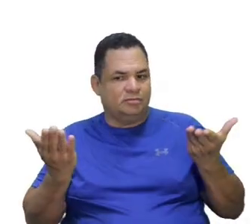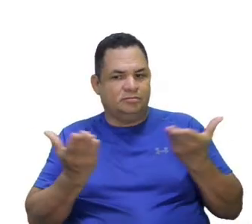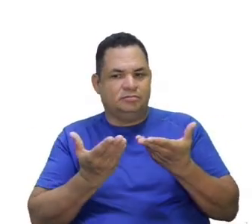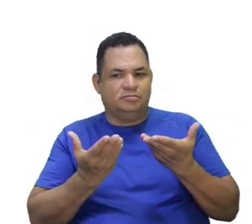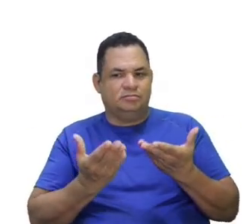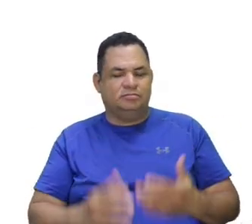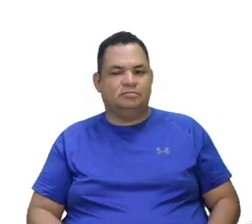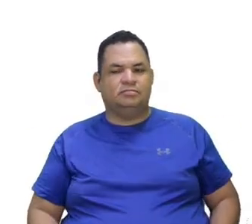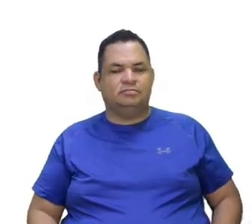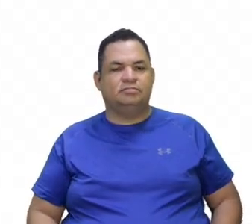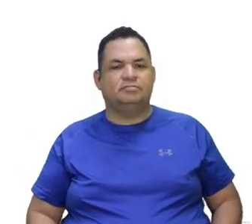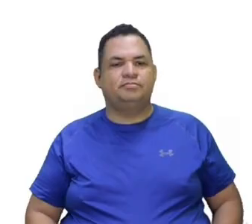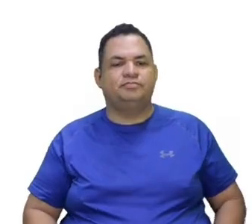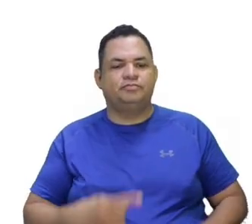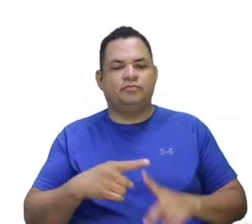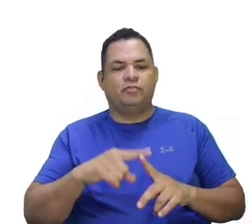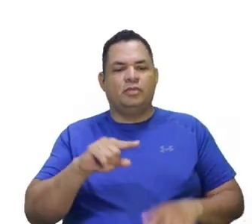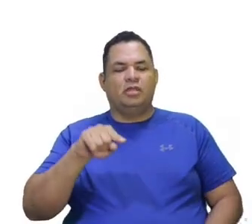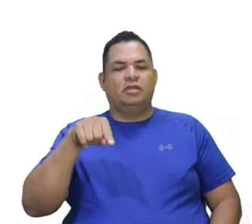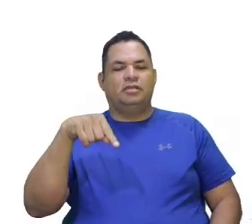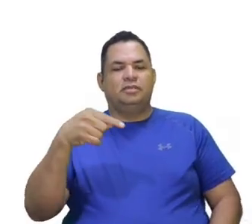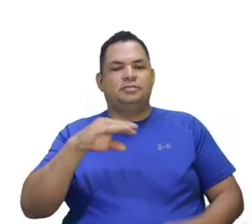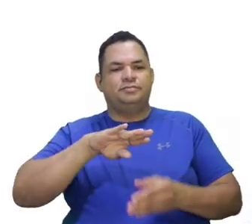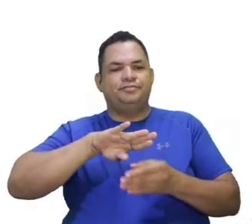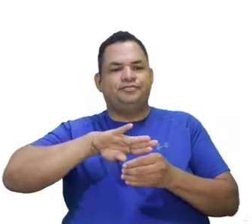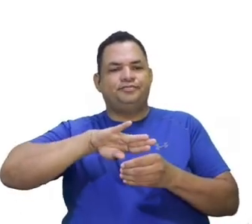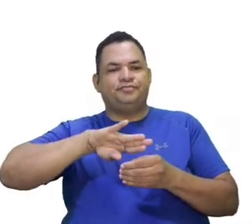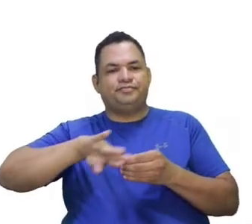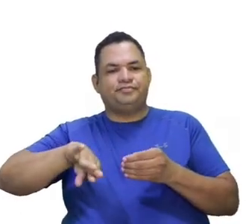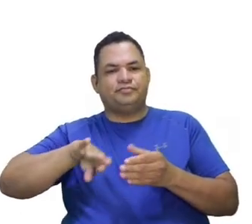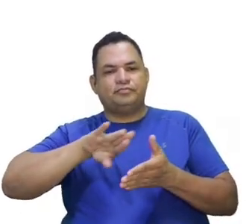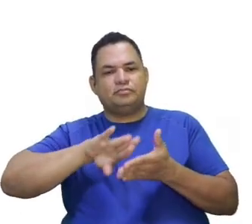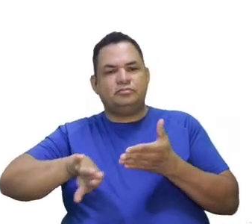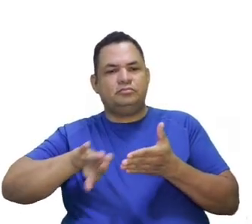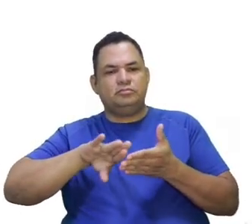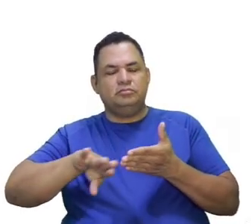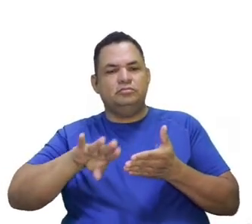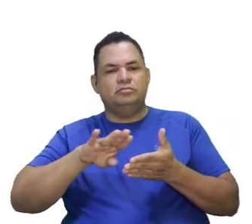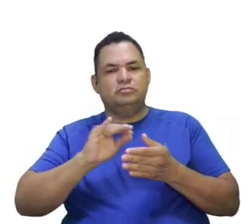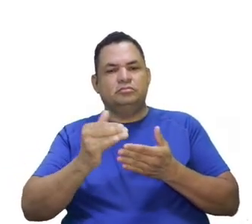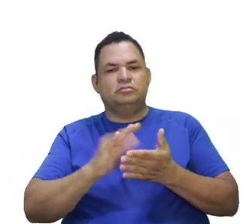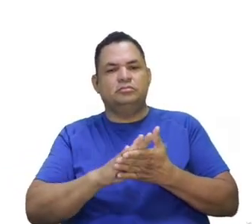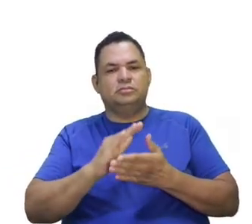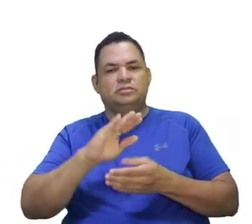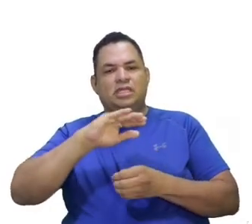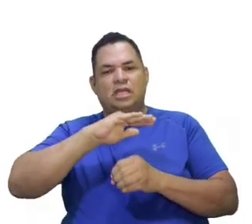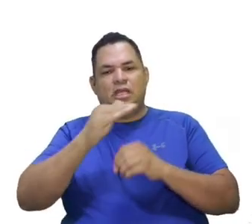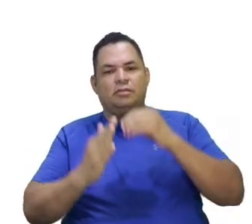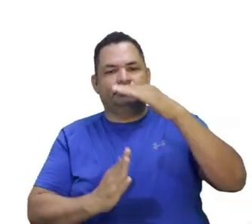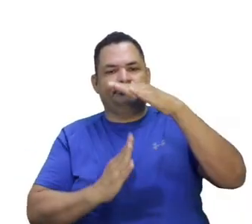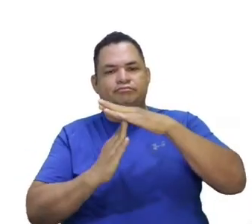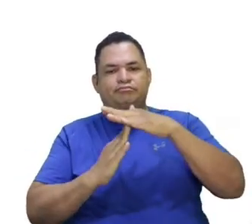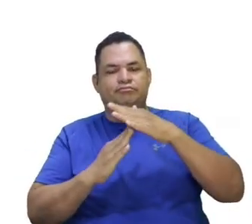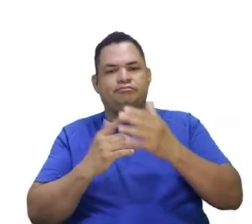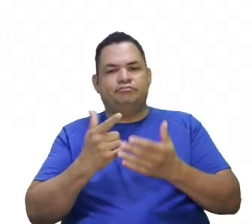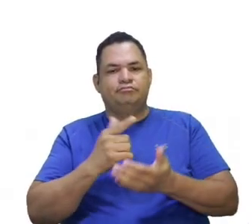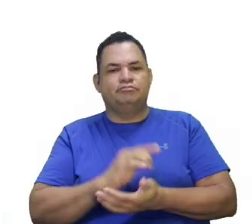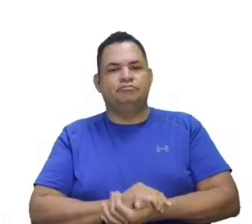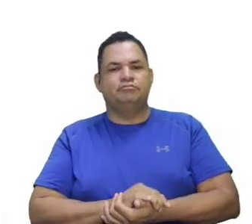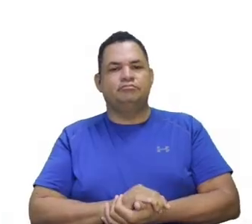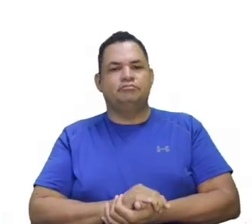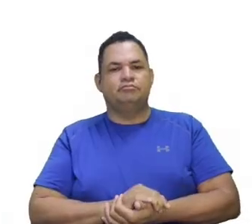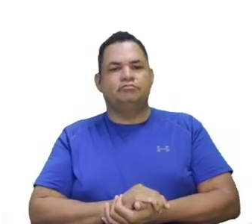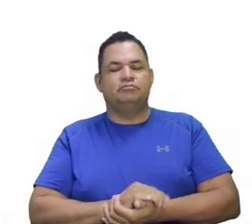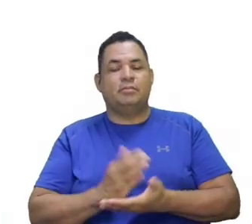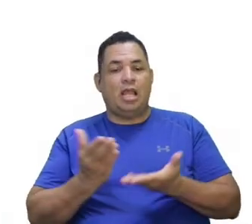quê? Porque no outro eu retirava 2 elétrons e os 2 elétrons saíam direto da camada de valência que só tinha 2